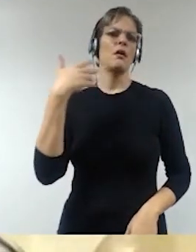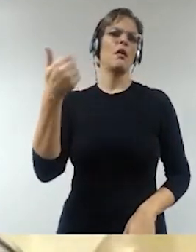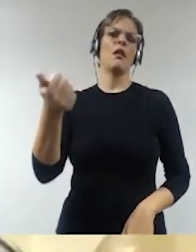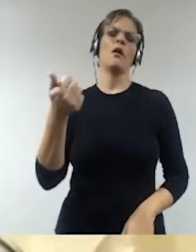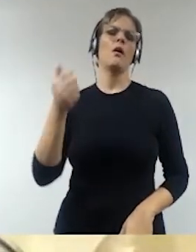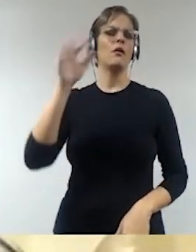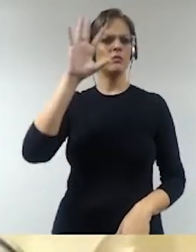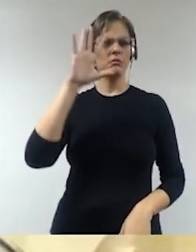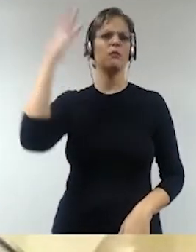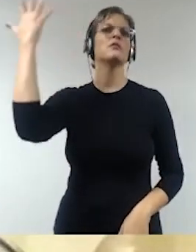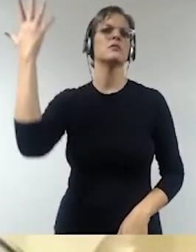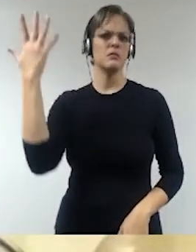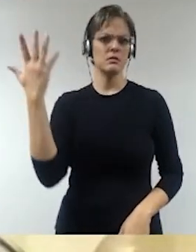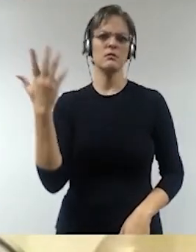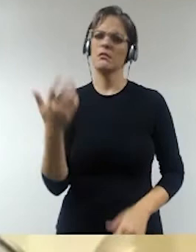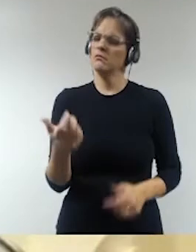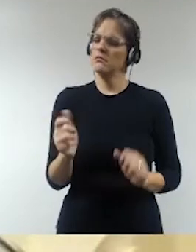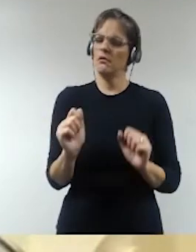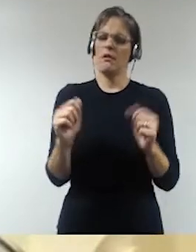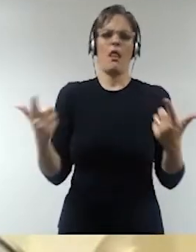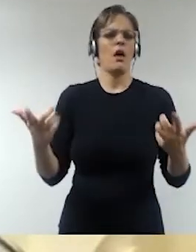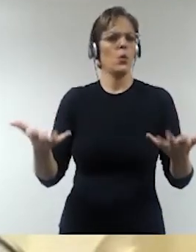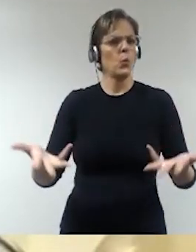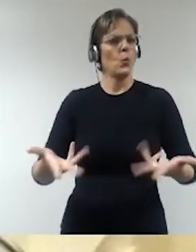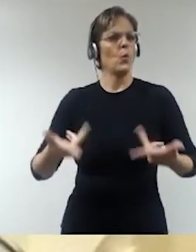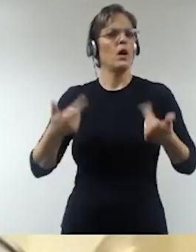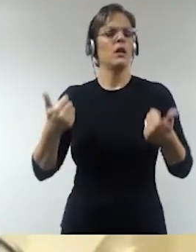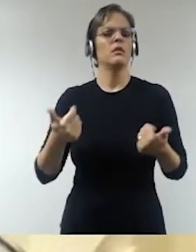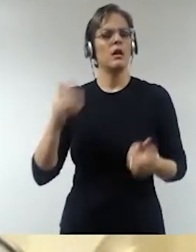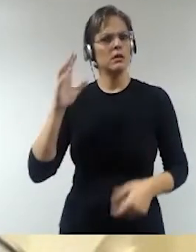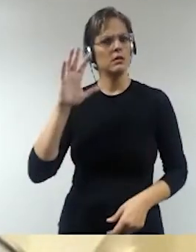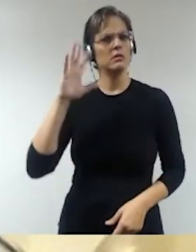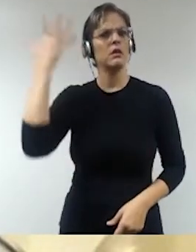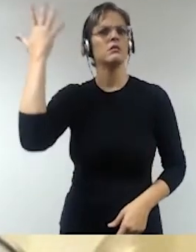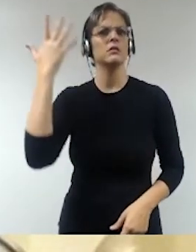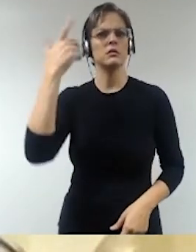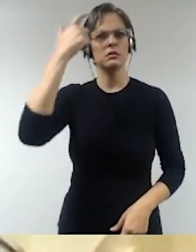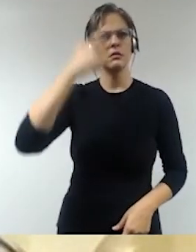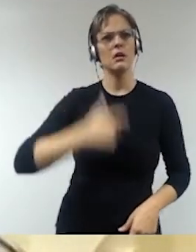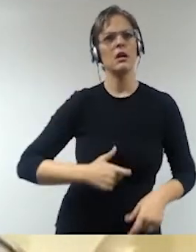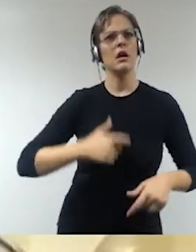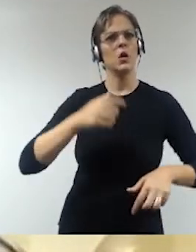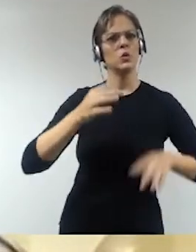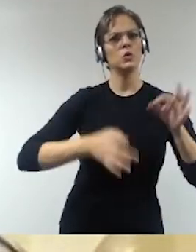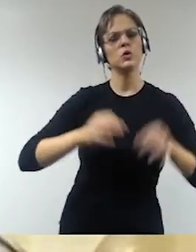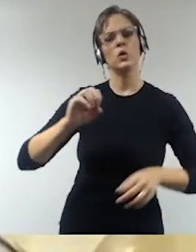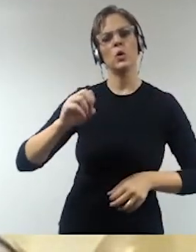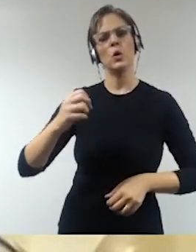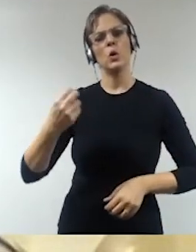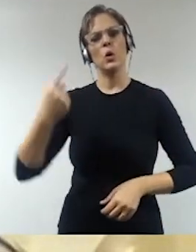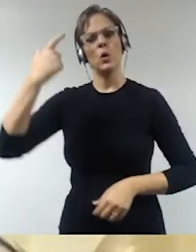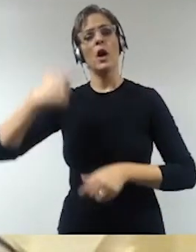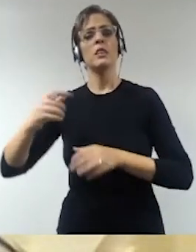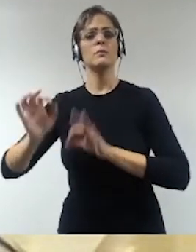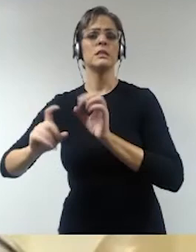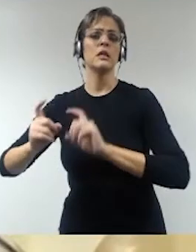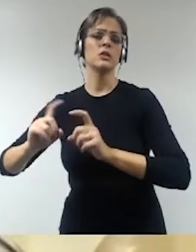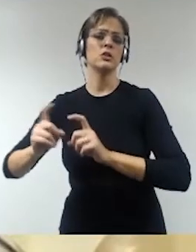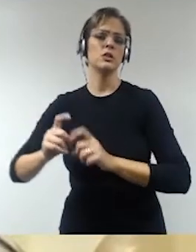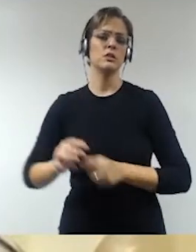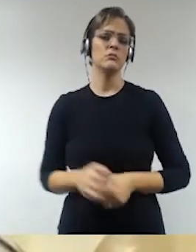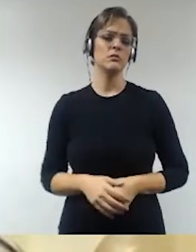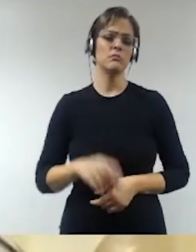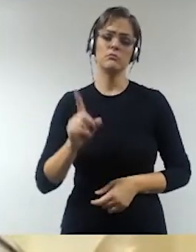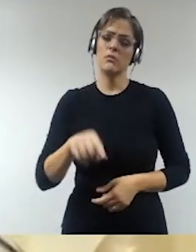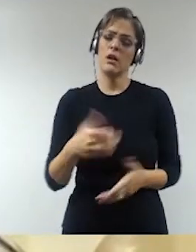qualidade das decisões, tanto judiciais quanto administrativas. Nós estamos aqui falando de estudos técnicos,